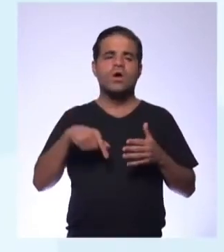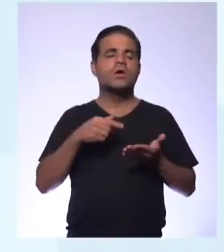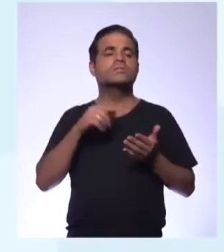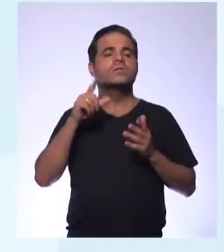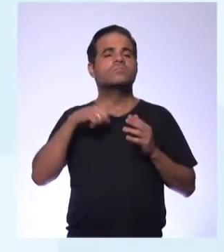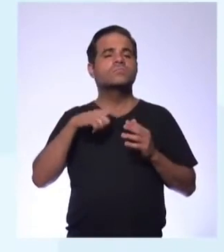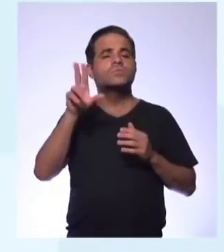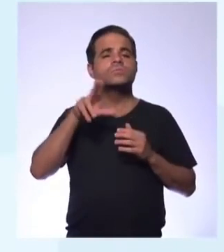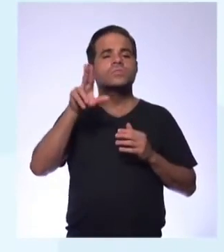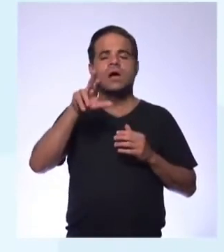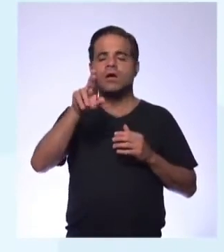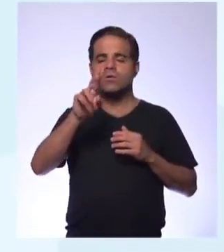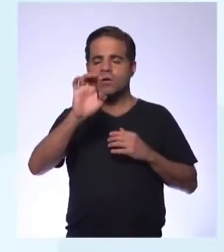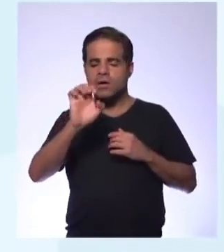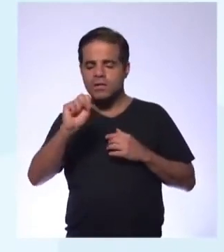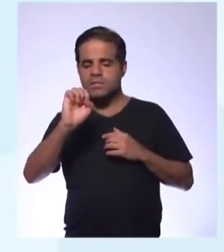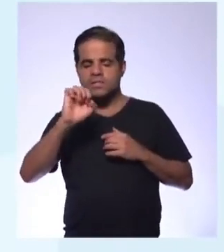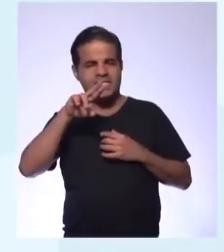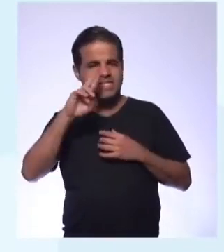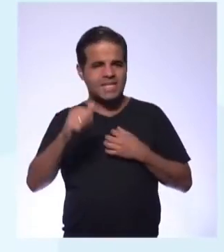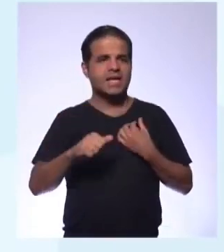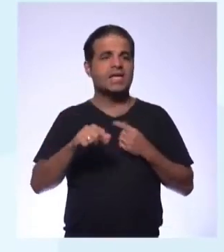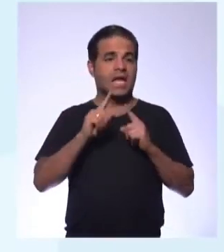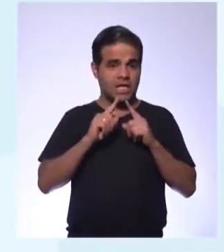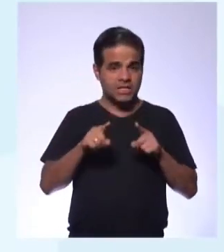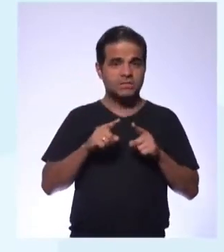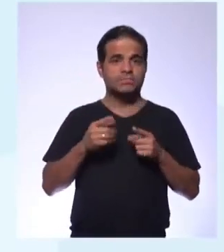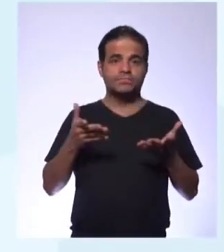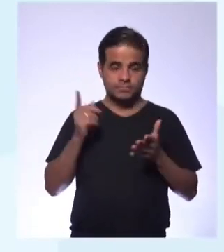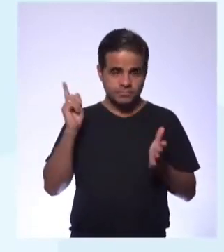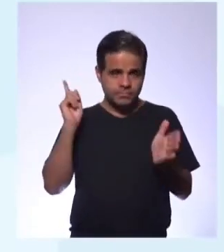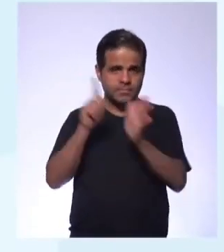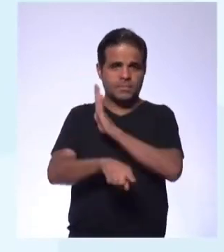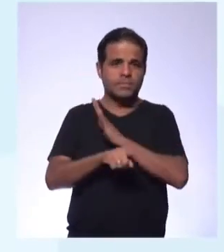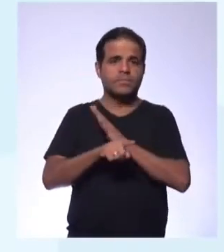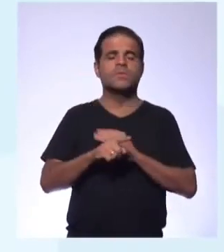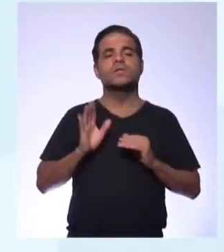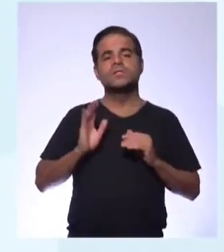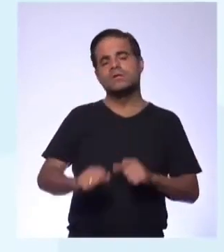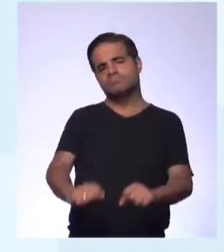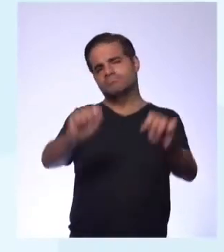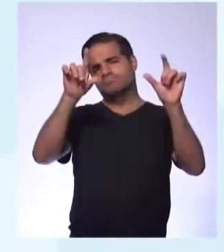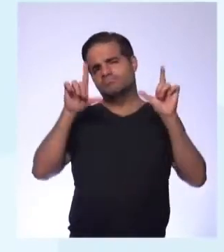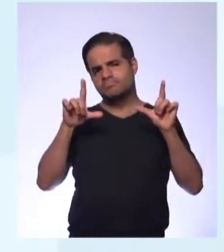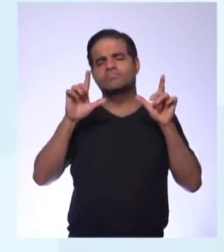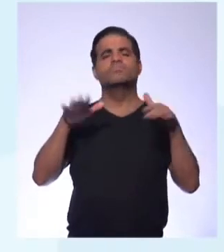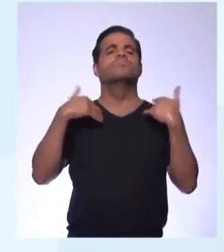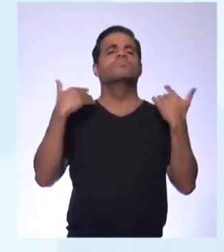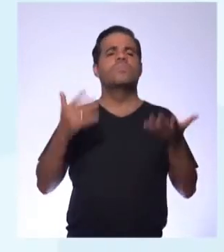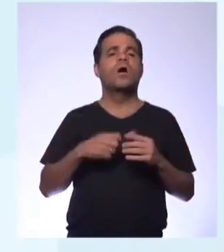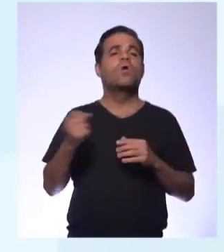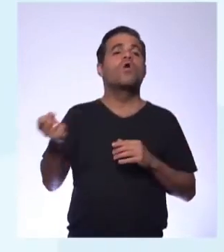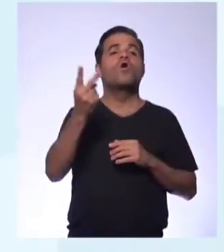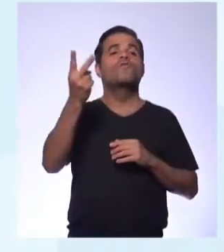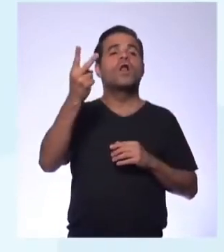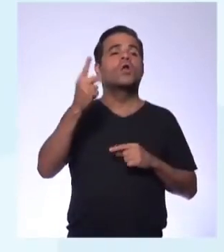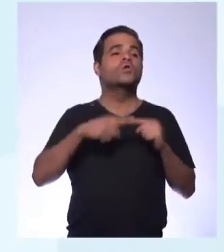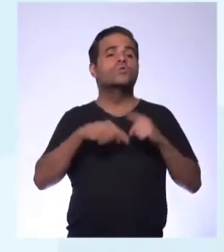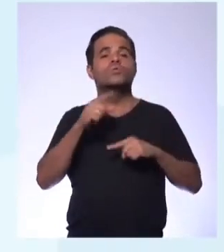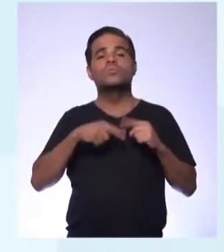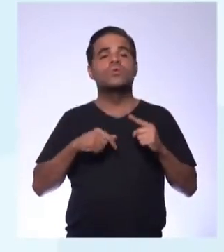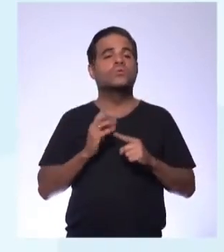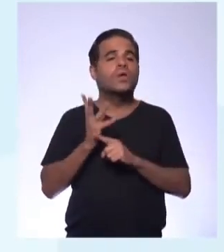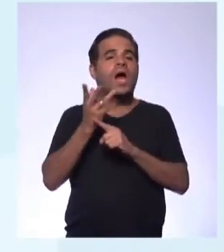aqui. E eu já vou jogar a pergunta. Então, gente, uma pergunta já na tela. Qual é o valor do